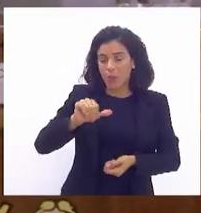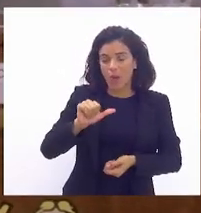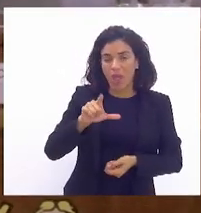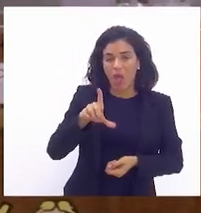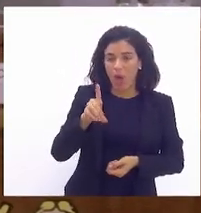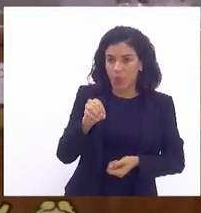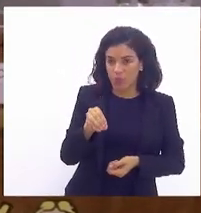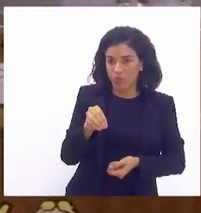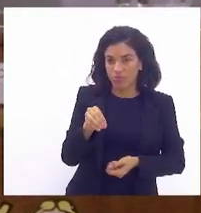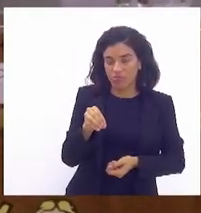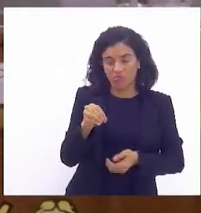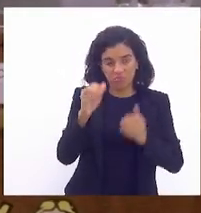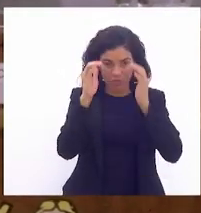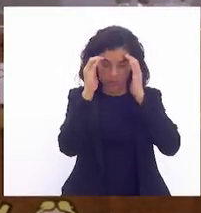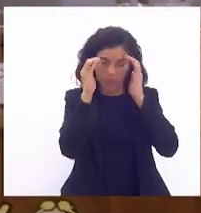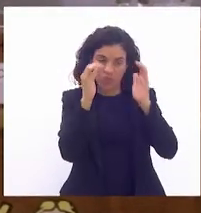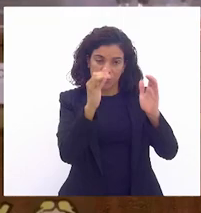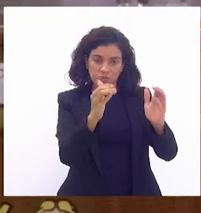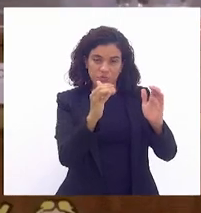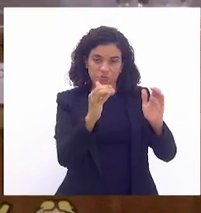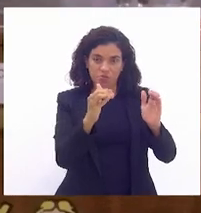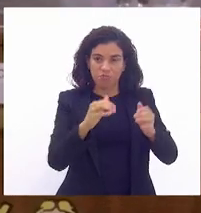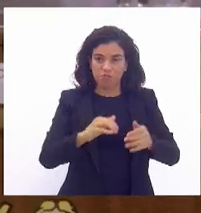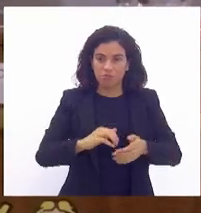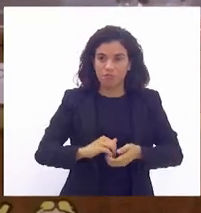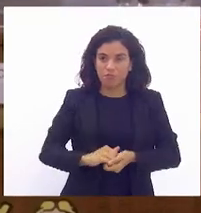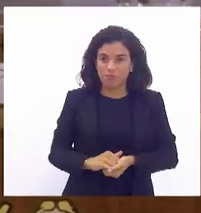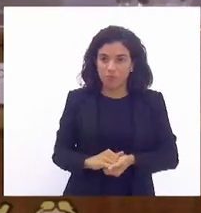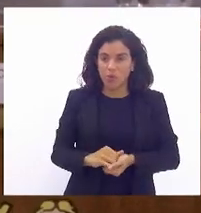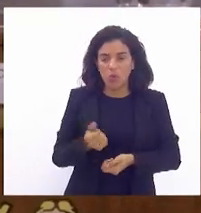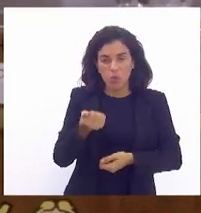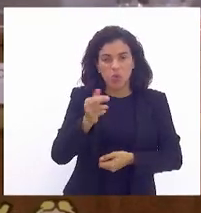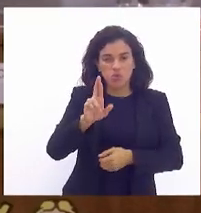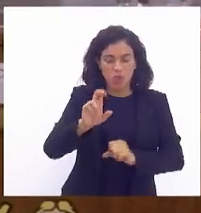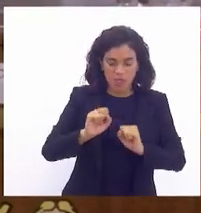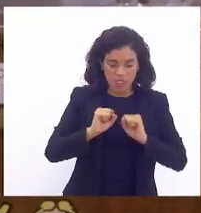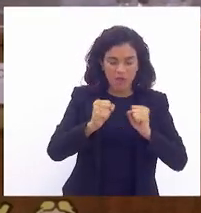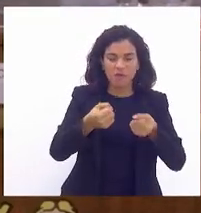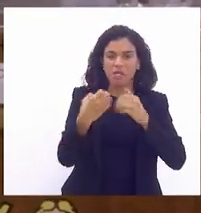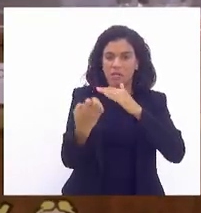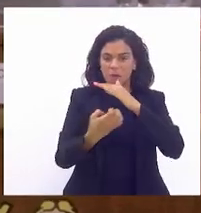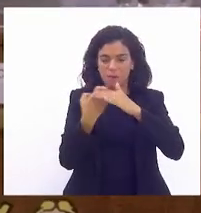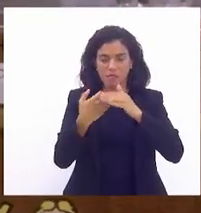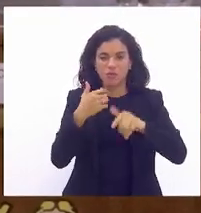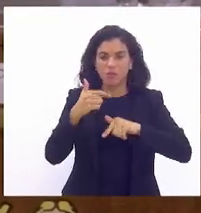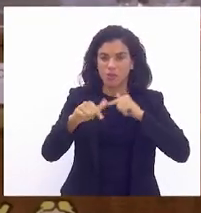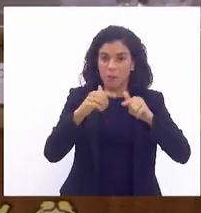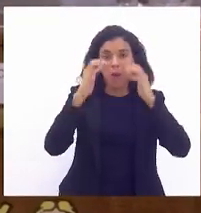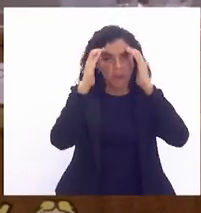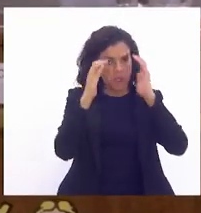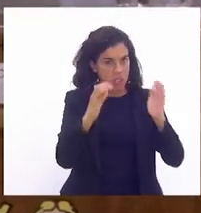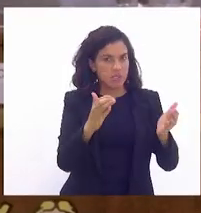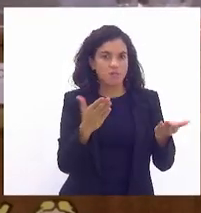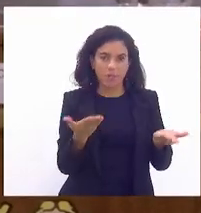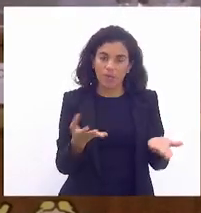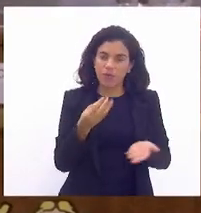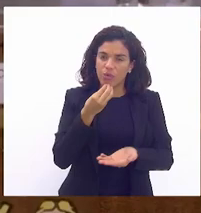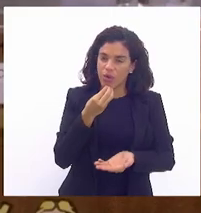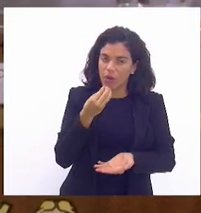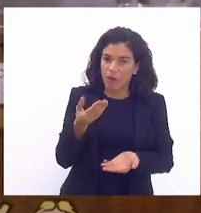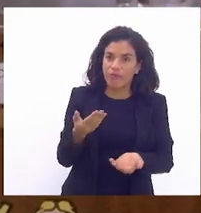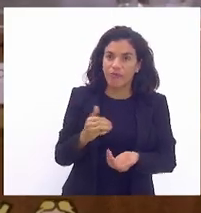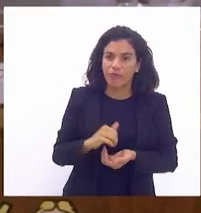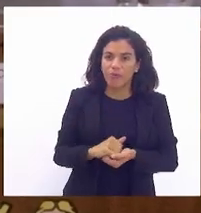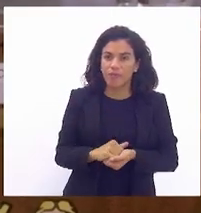todo respeito. O senhor está defendendo sua empresa, seu trabalho, e respeito por isso.